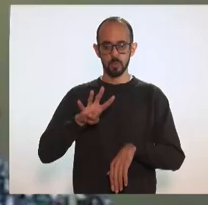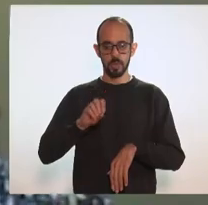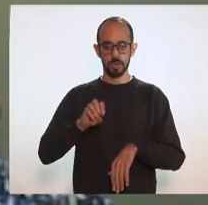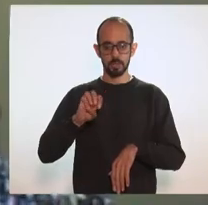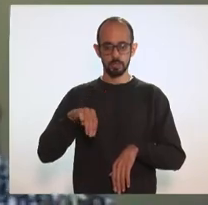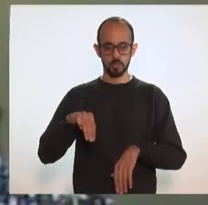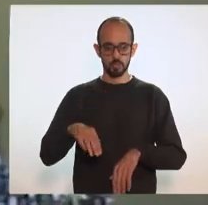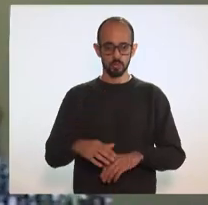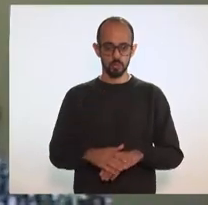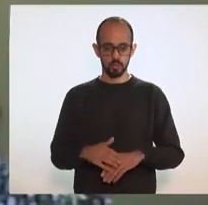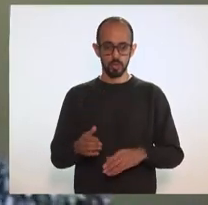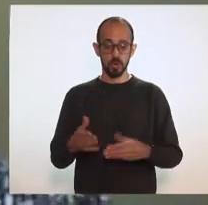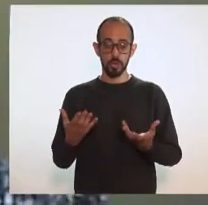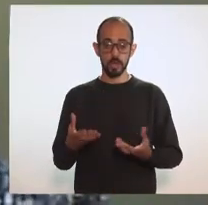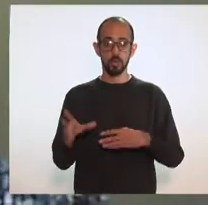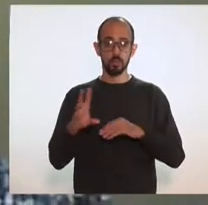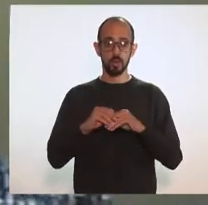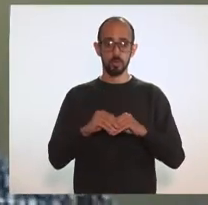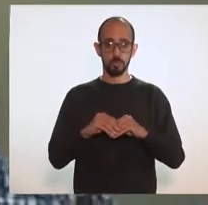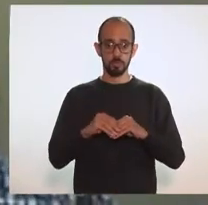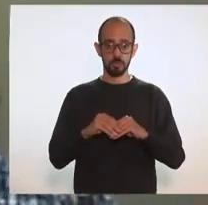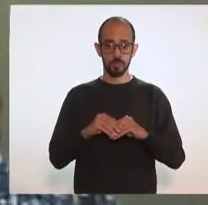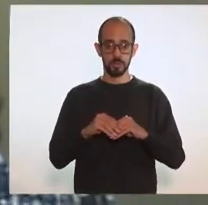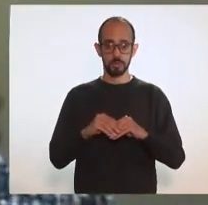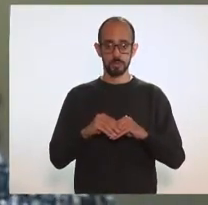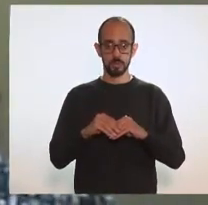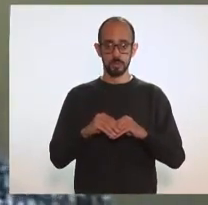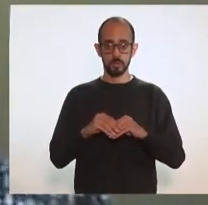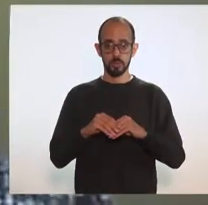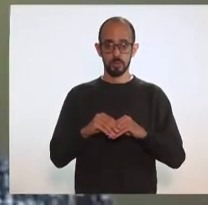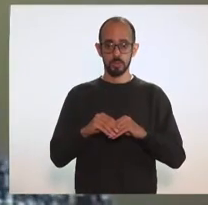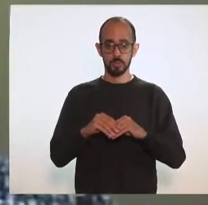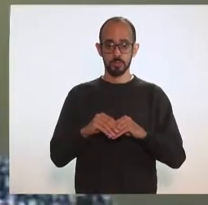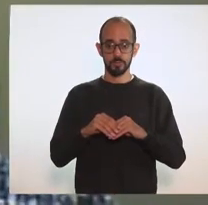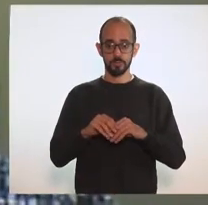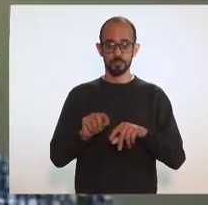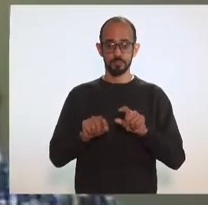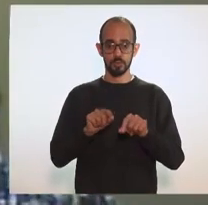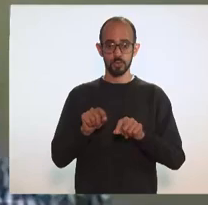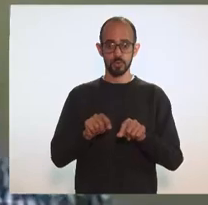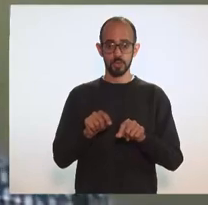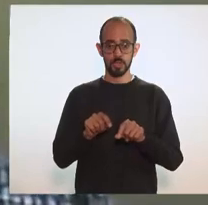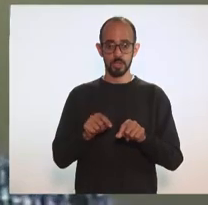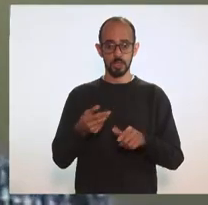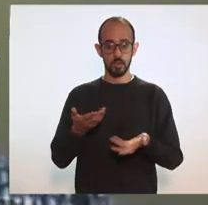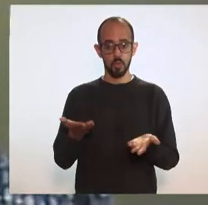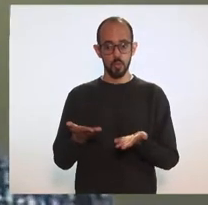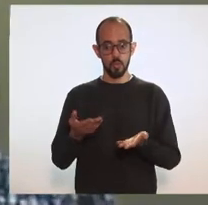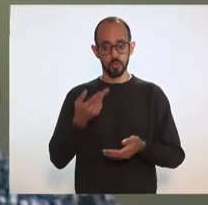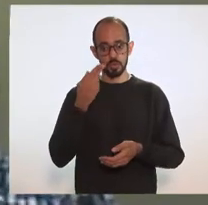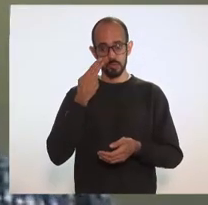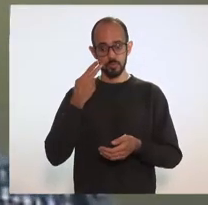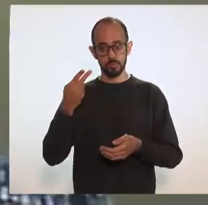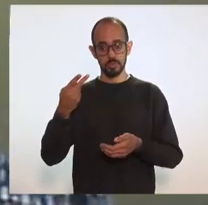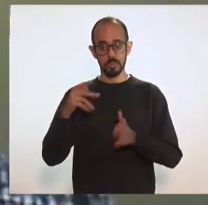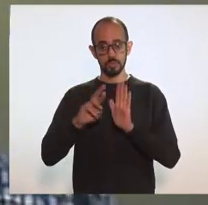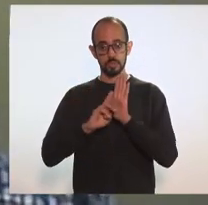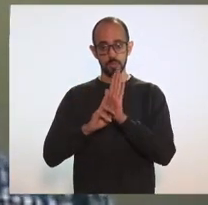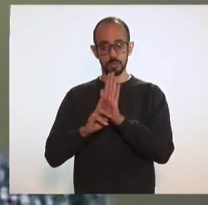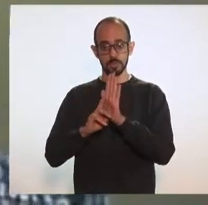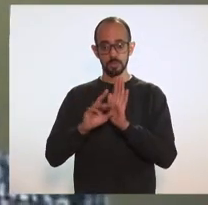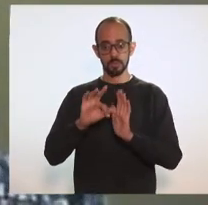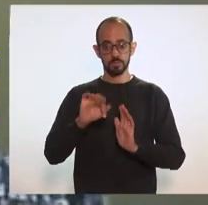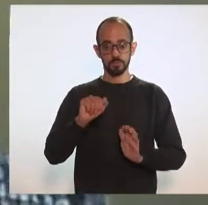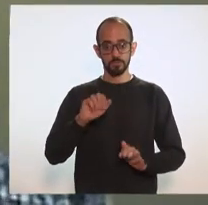permitir apenas uma contribuição é só pra externar aqui que eu recebi hoje a visita dos representantes da